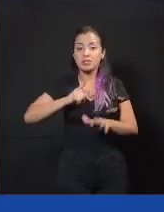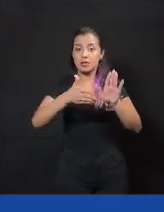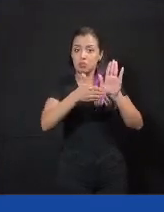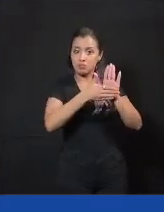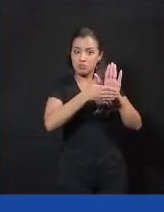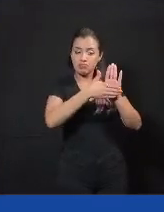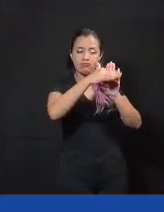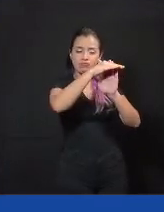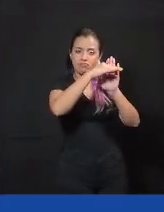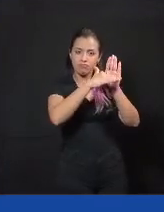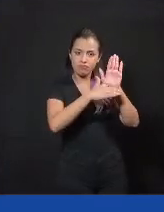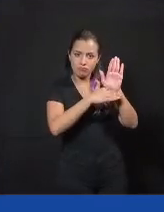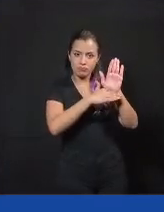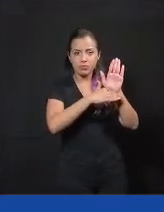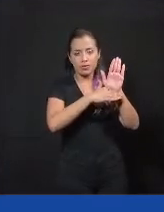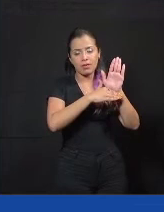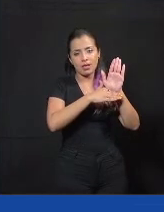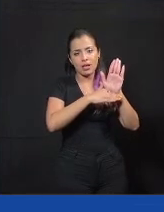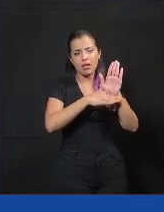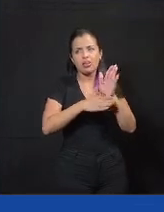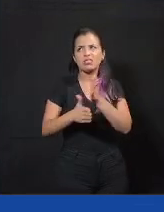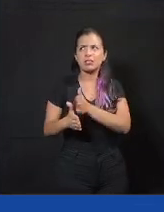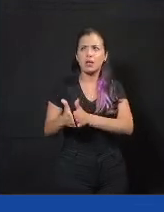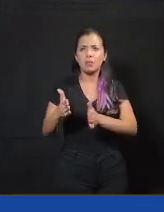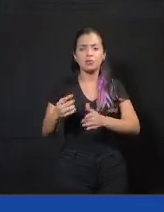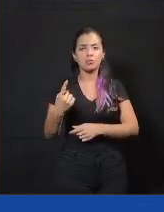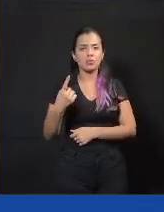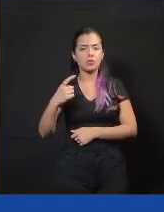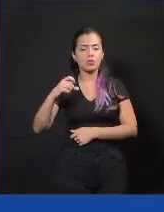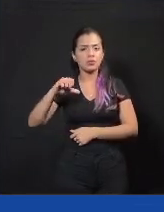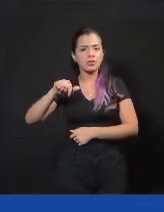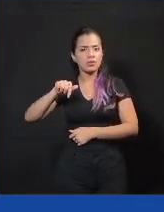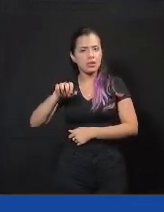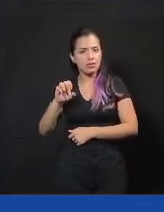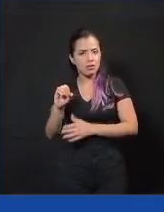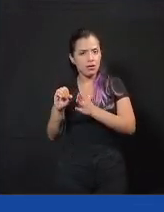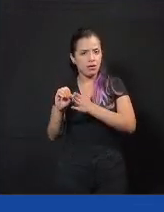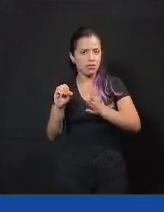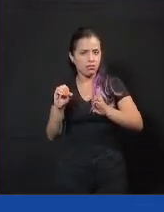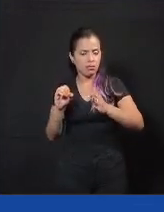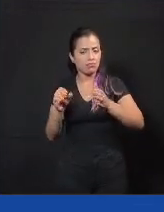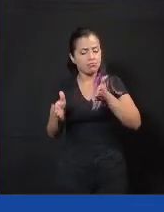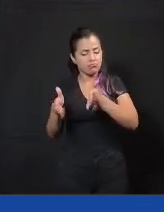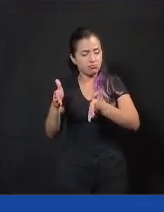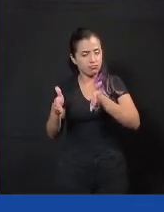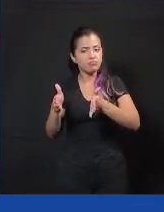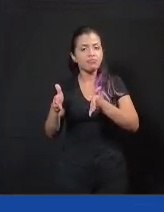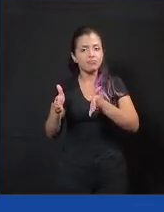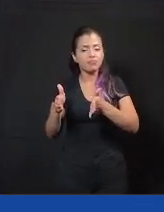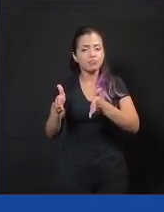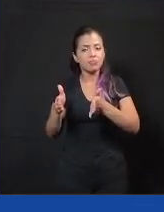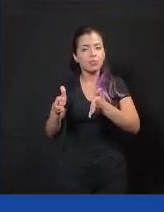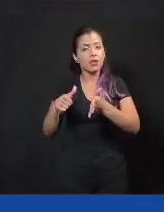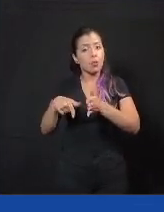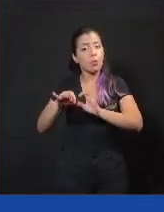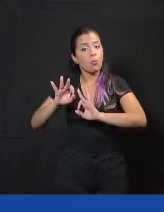brasileira nas décadas de 1870 e 1880, o projeto vitorioso, o projeto que se